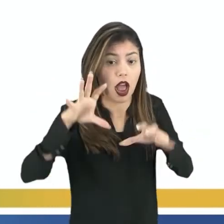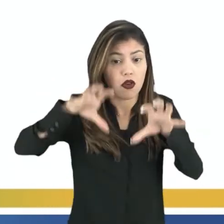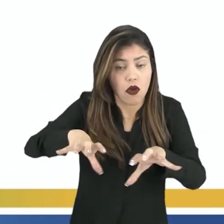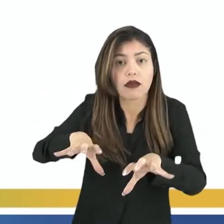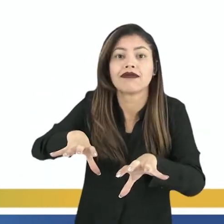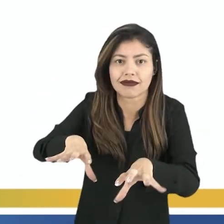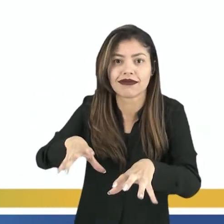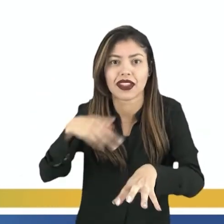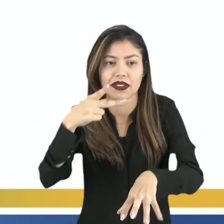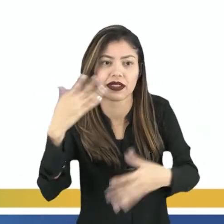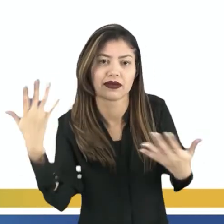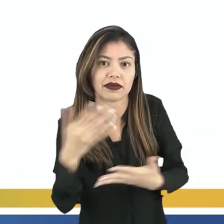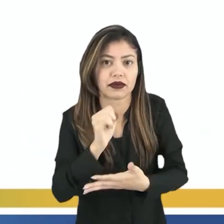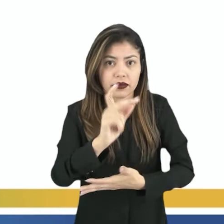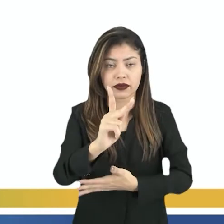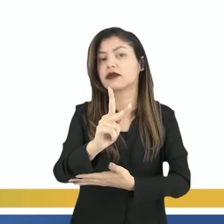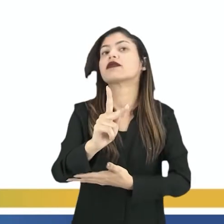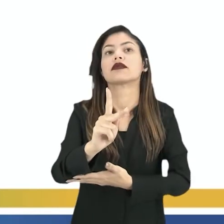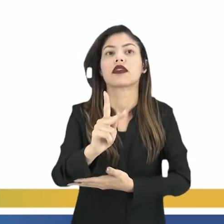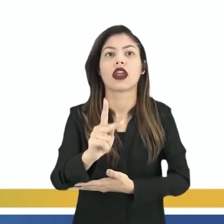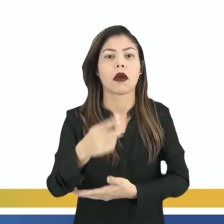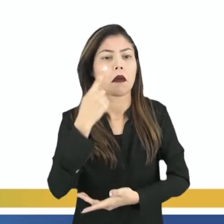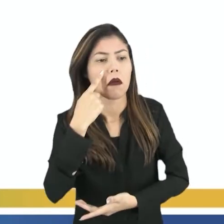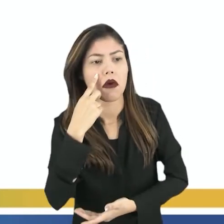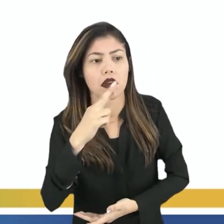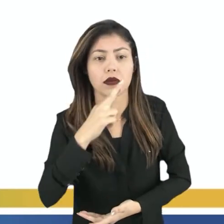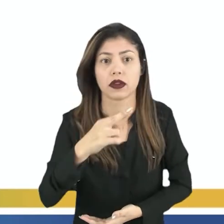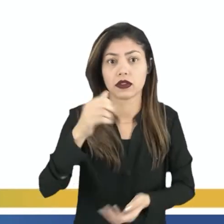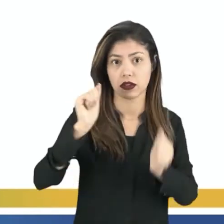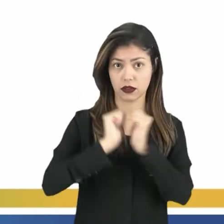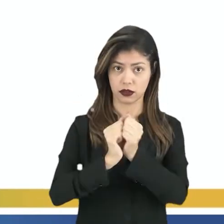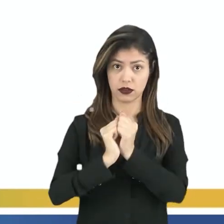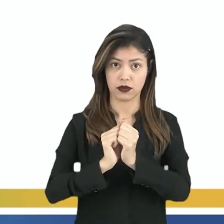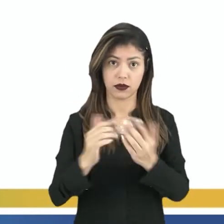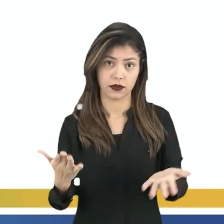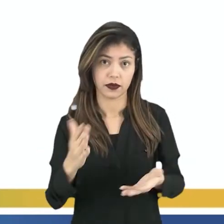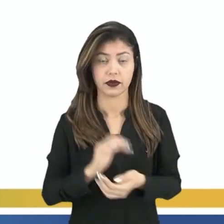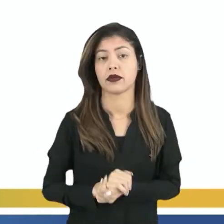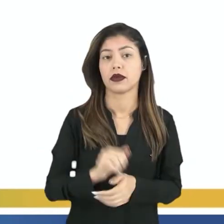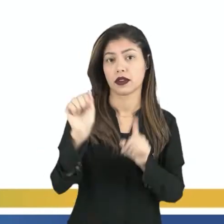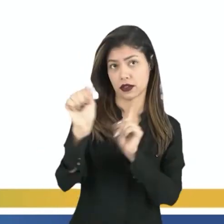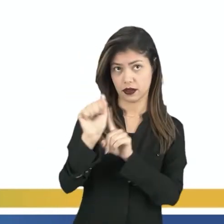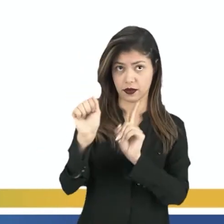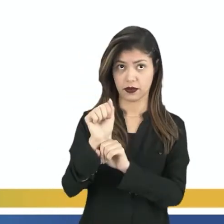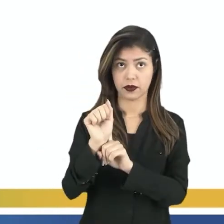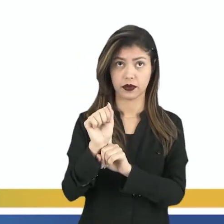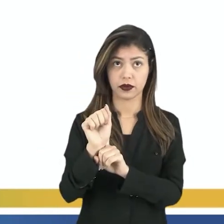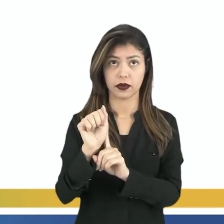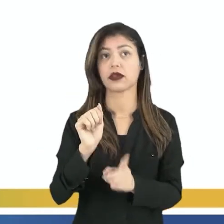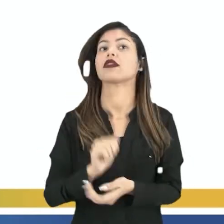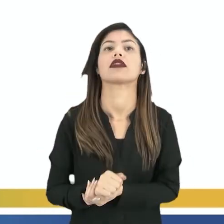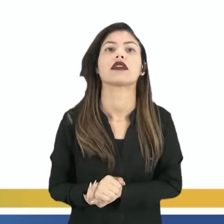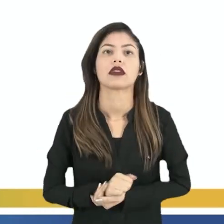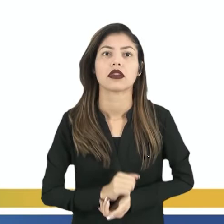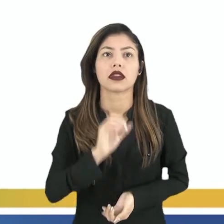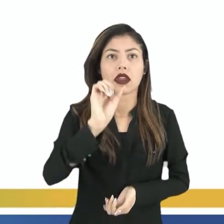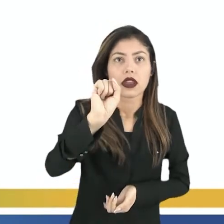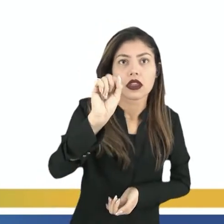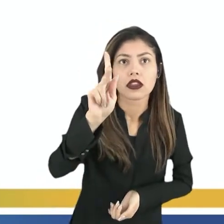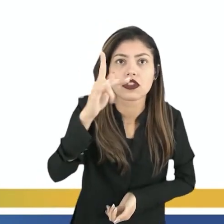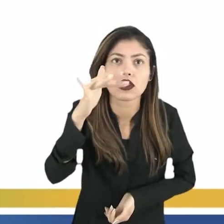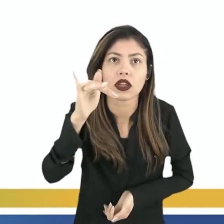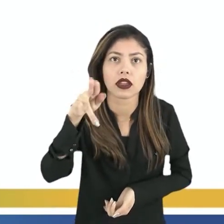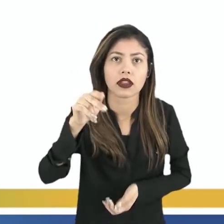da fala, ok? Vamos ver a resposta juntos, então? Então, na letra A tem she is texting